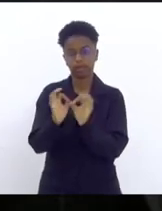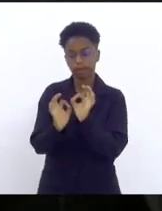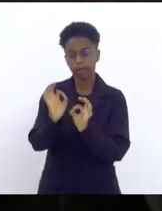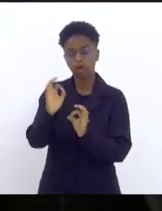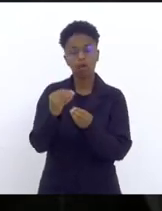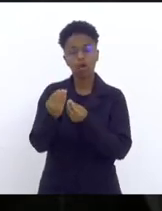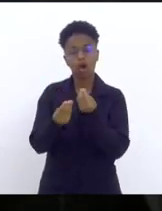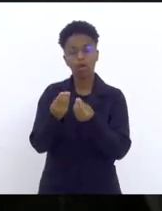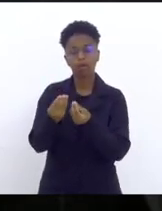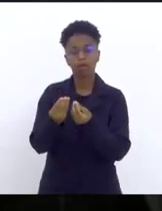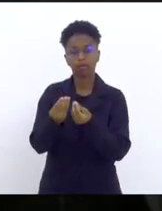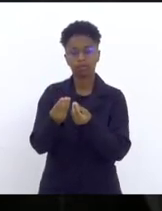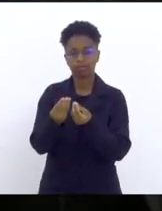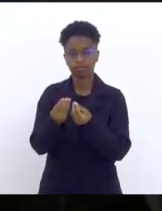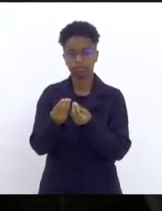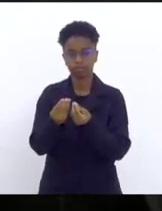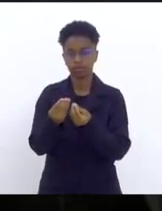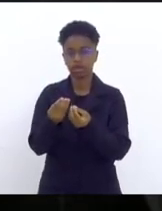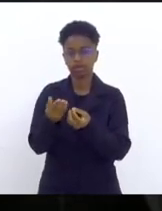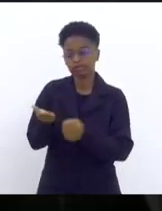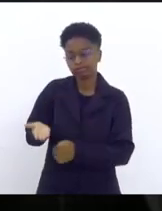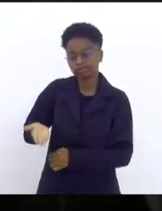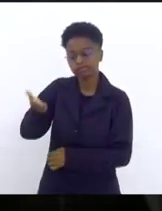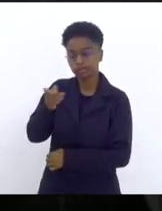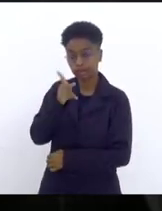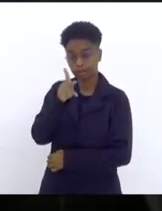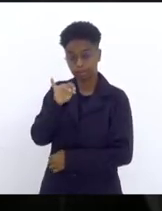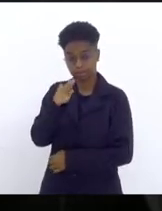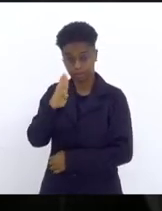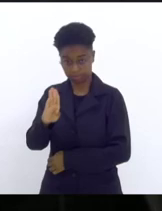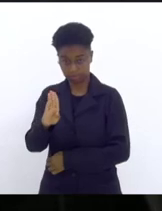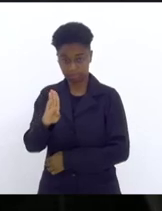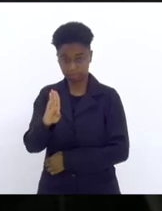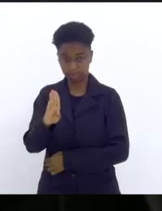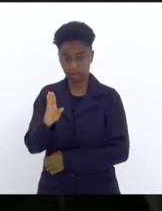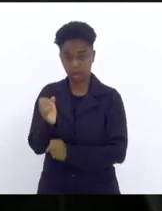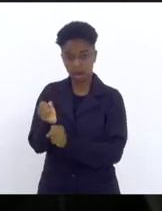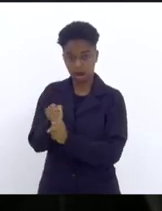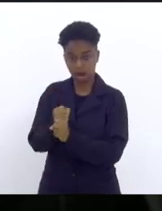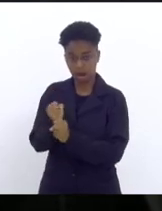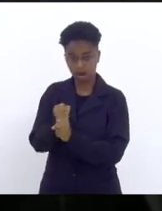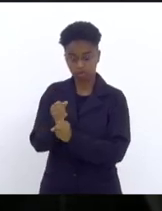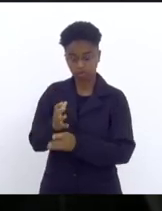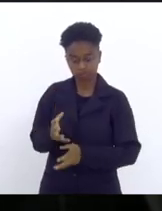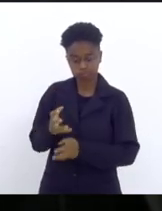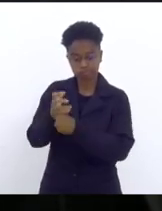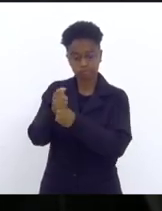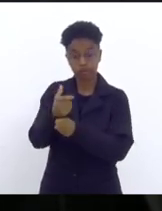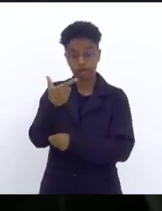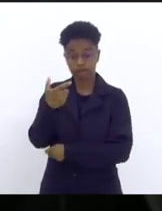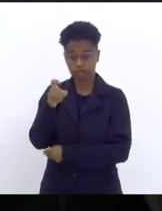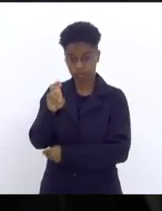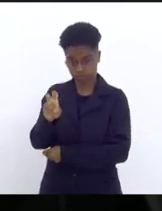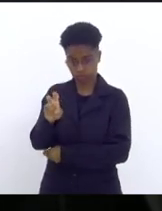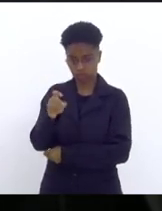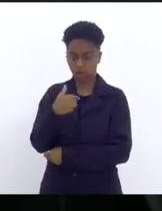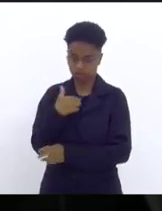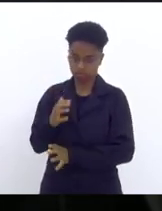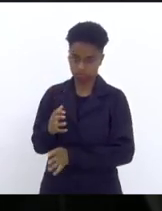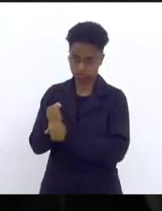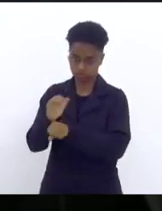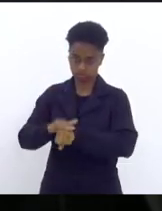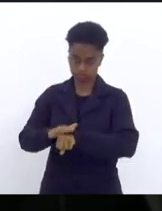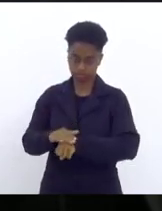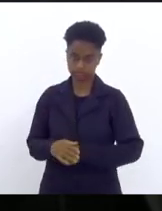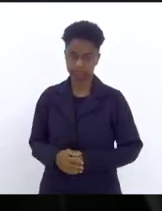do produto interno bruto nos últimos 25 anos